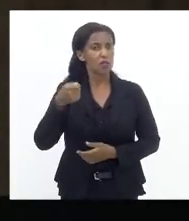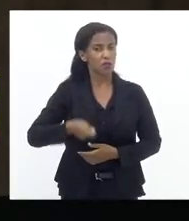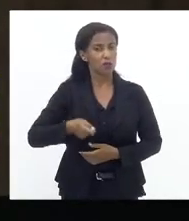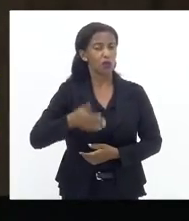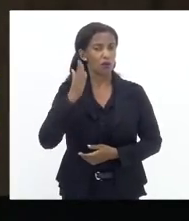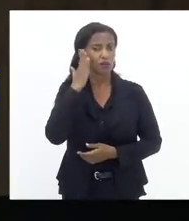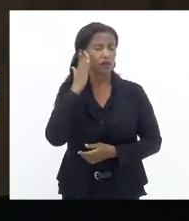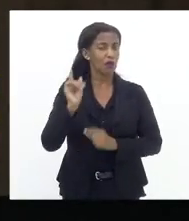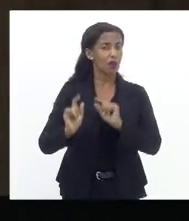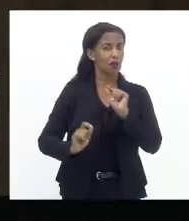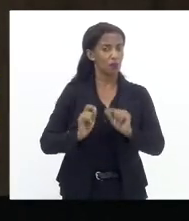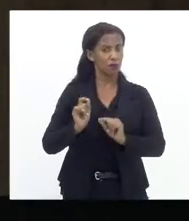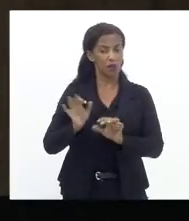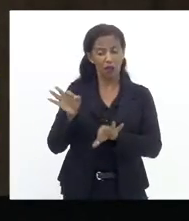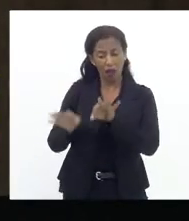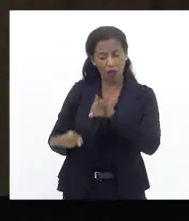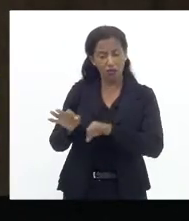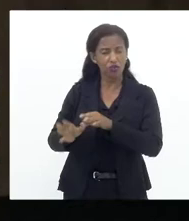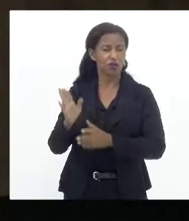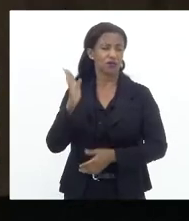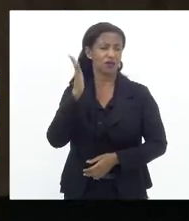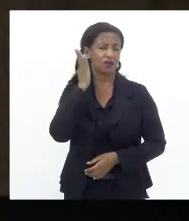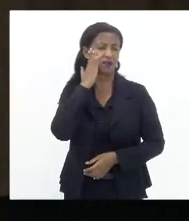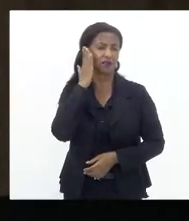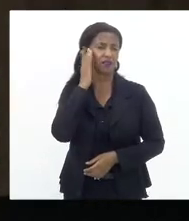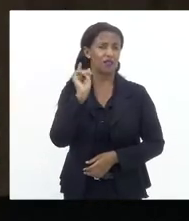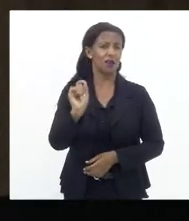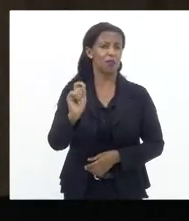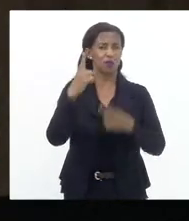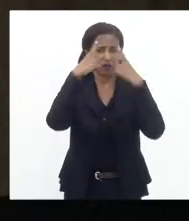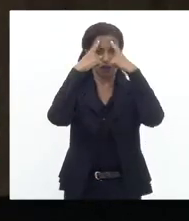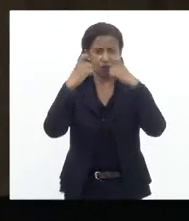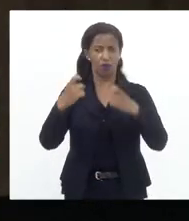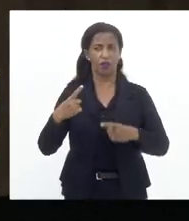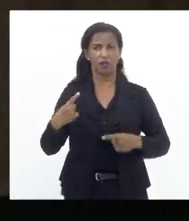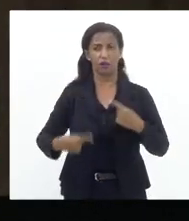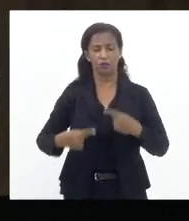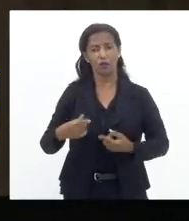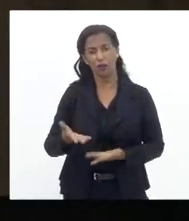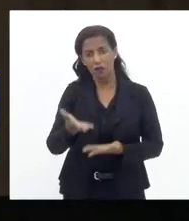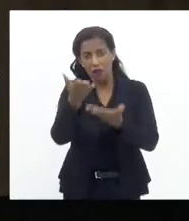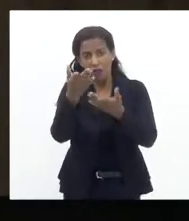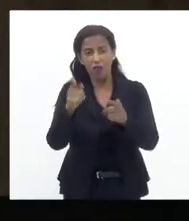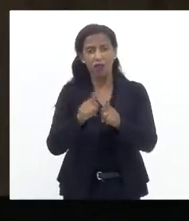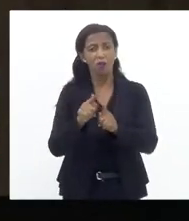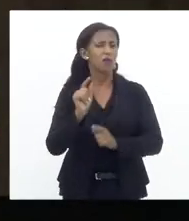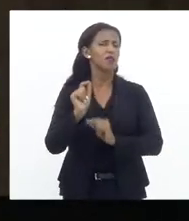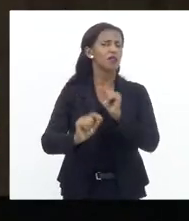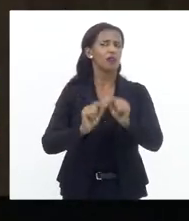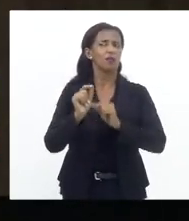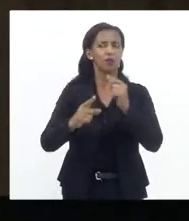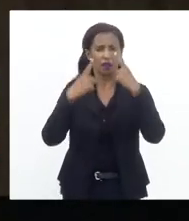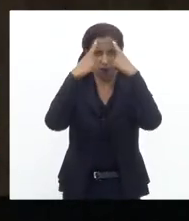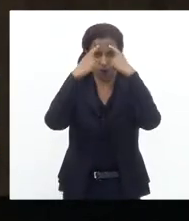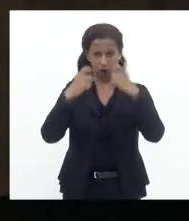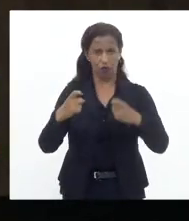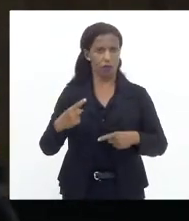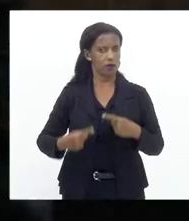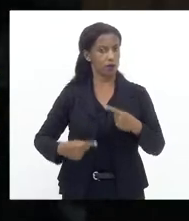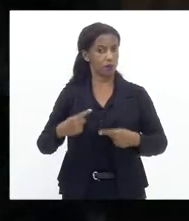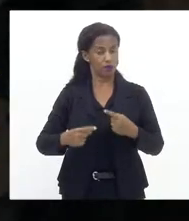sabe o que é a justiça Sabe o que é violência política e vossa excelência também sabe o que é violência política